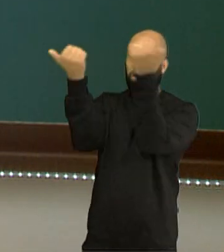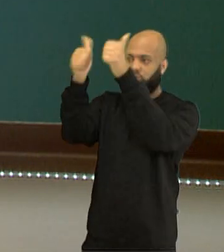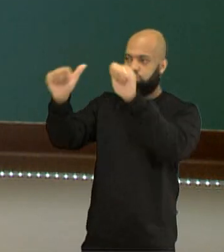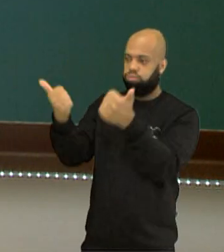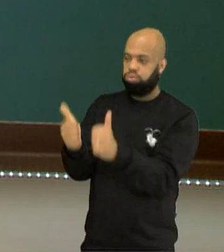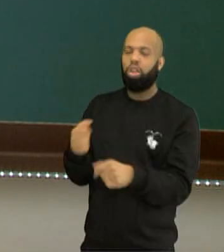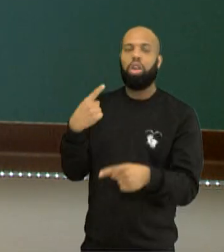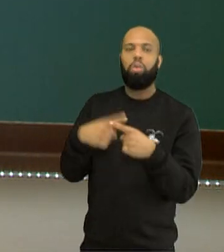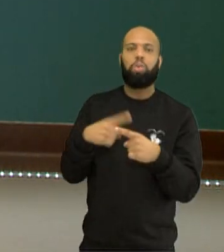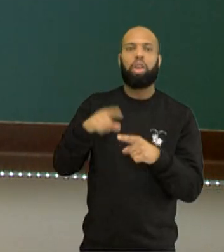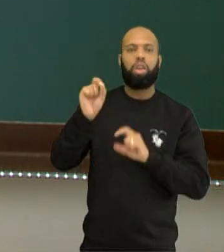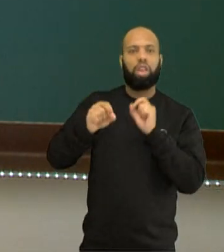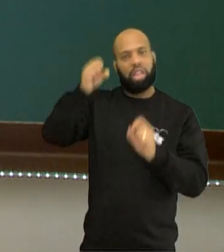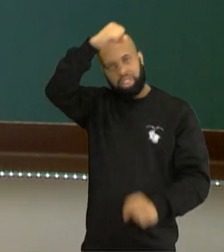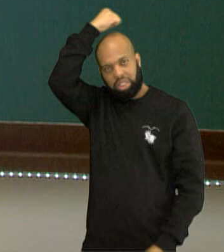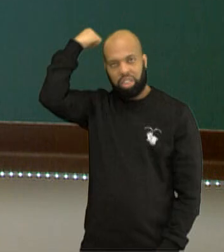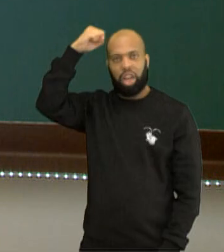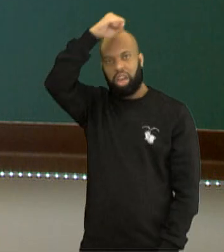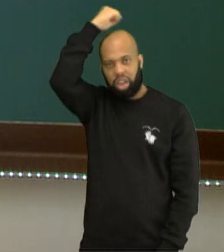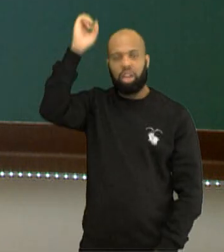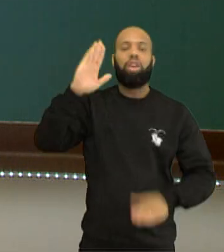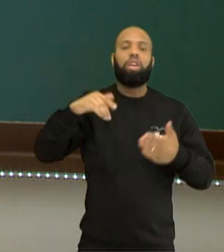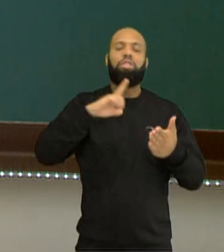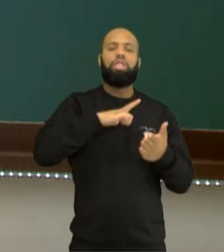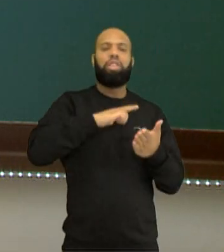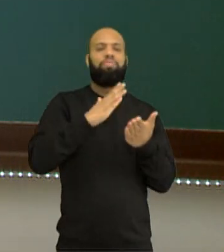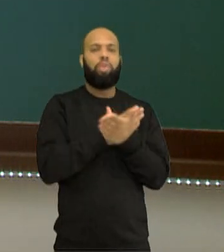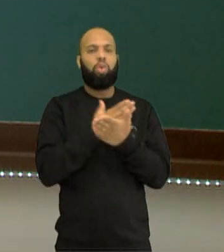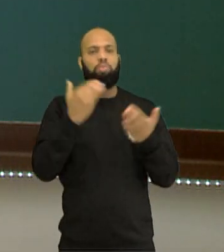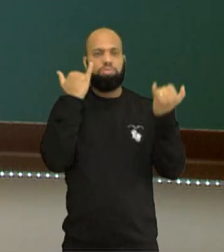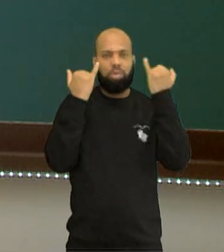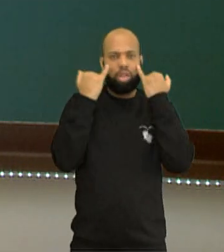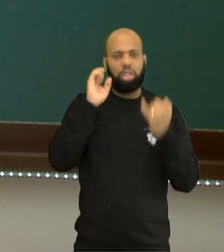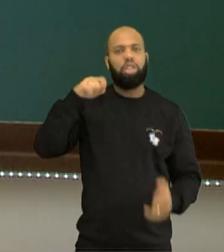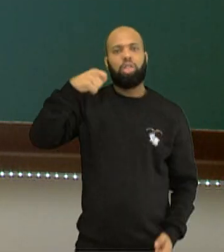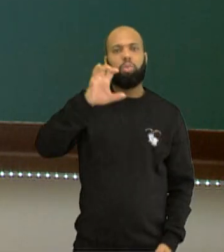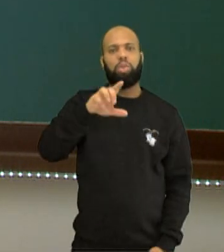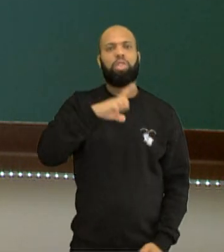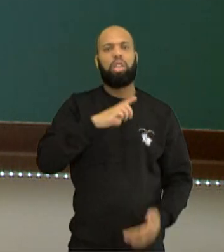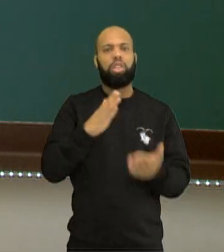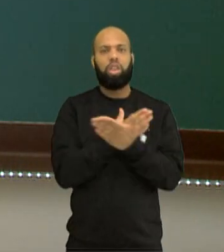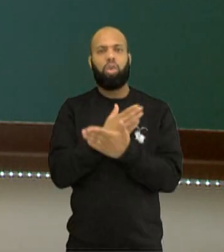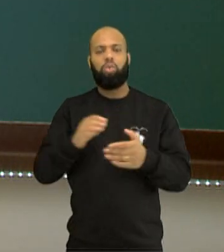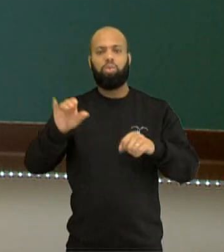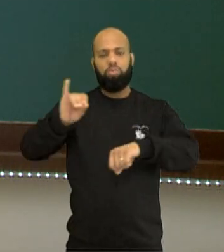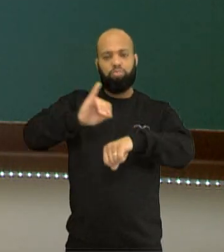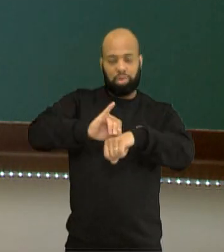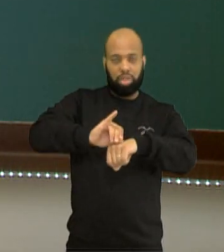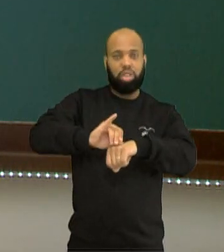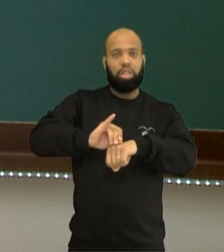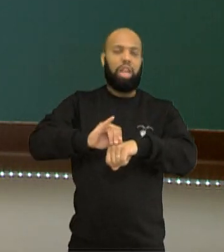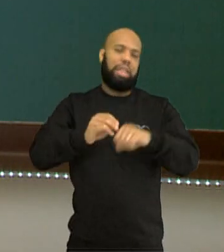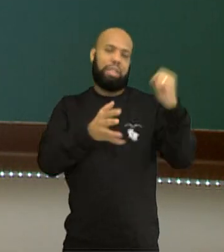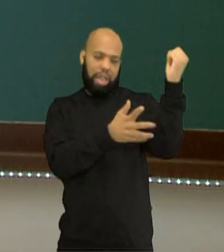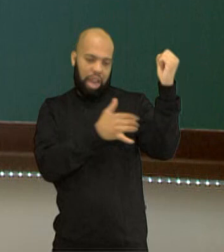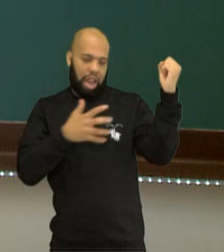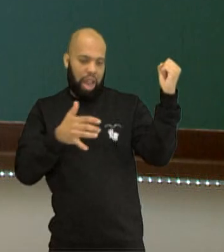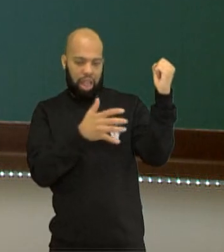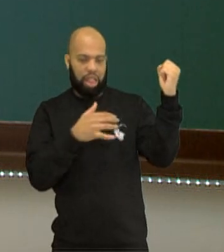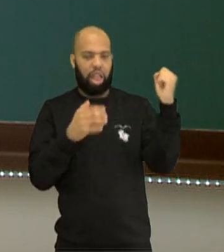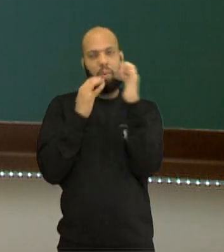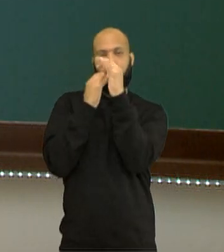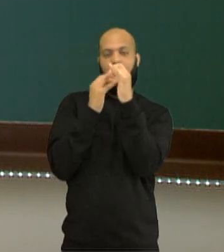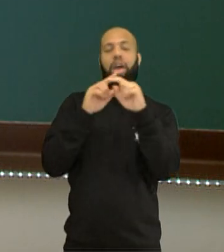eram sagradas. Então conta-se através do registro que existia músicos que eram cegados, ou seja, esses